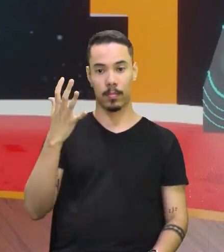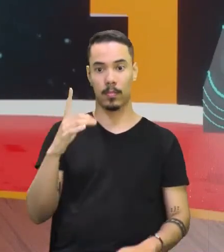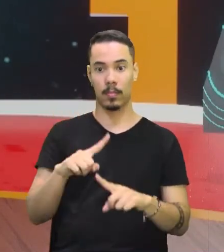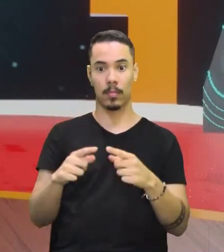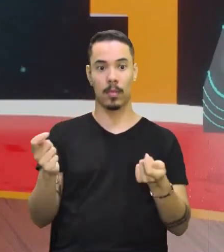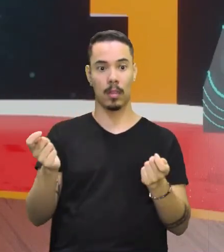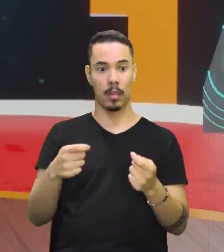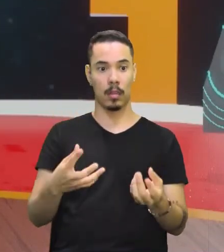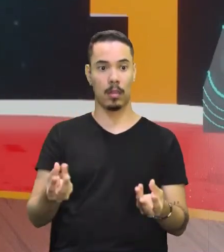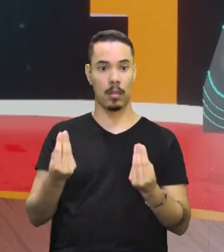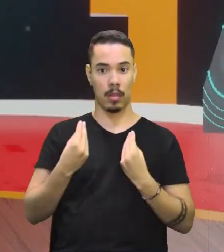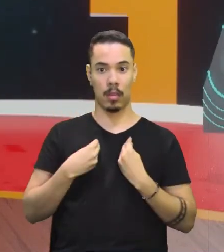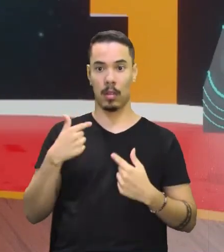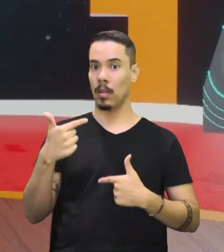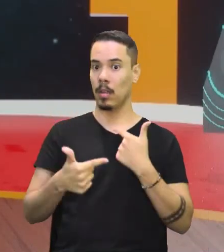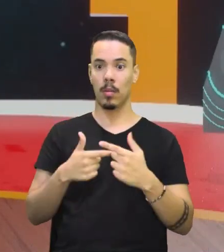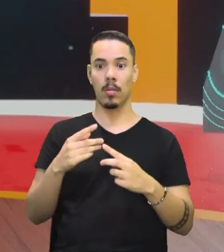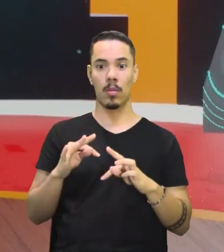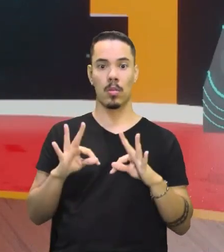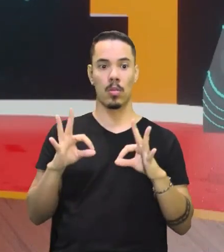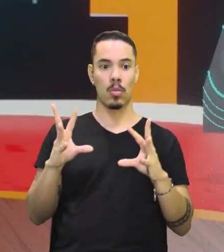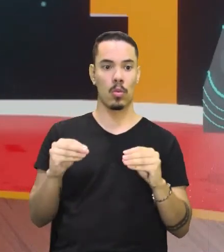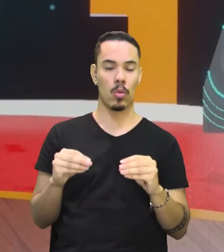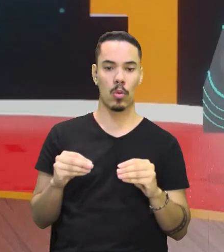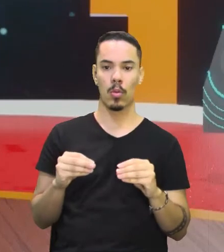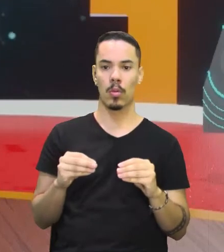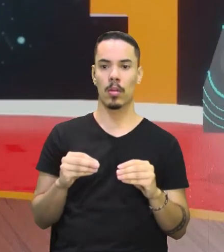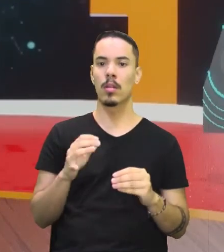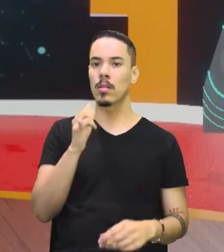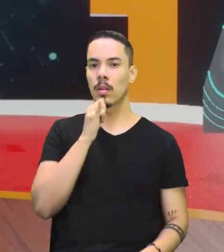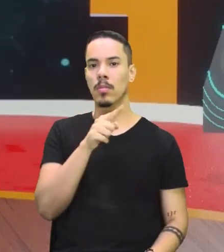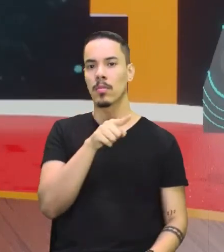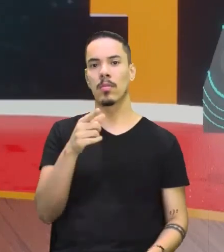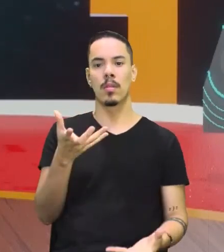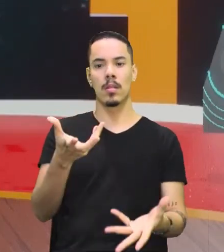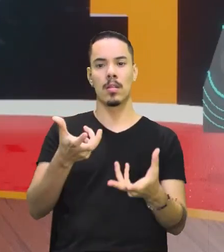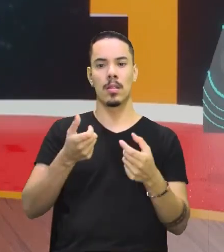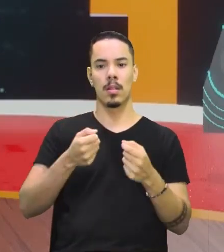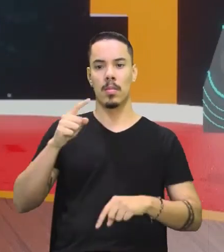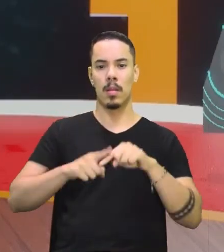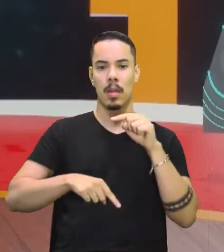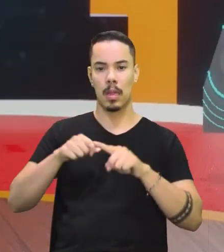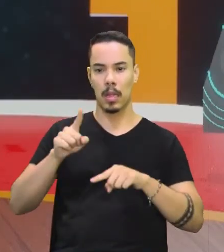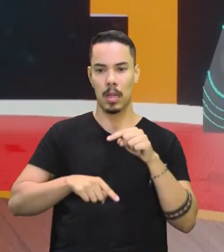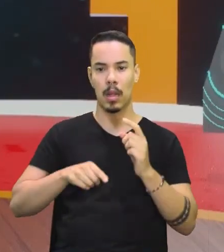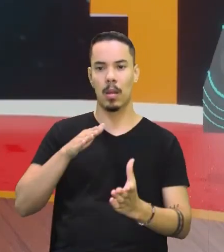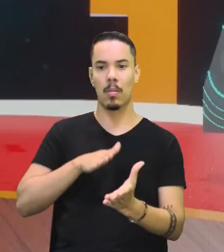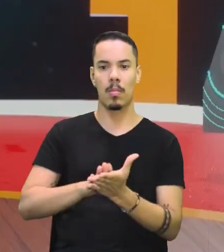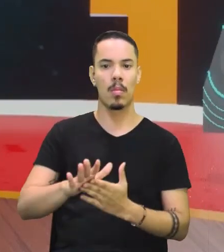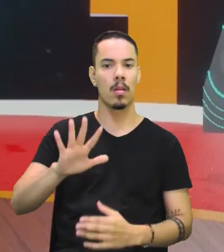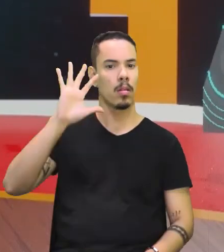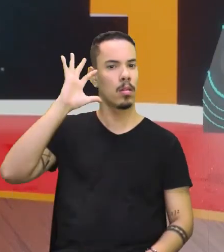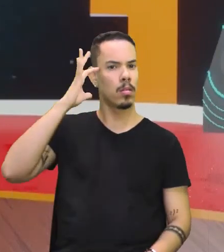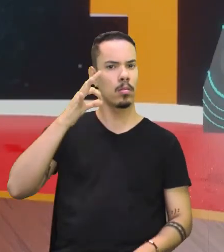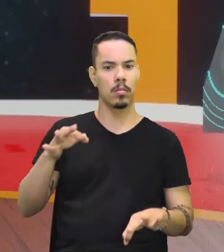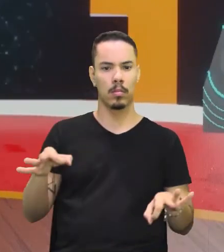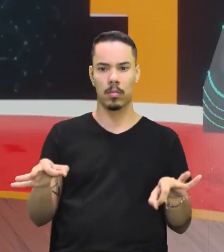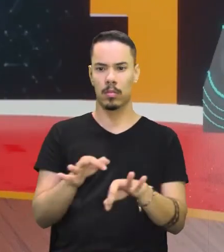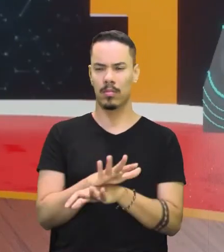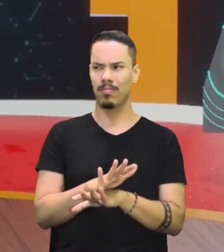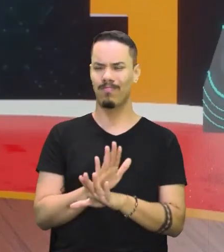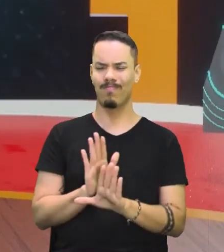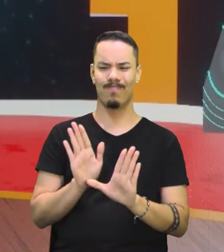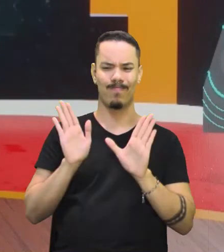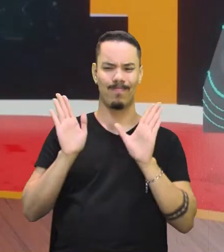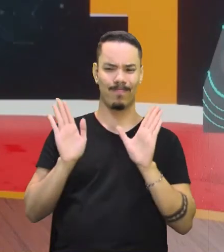para a gente, tudo no surgir. Vocês receberiam material aí impresso, tal, com a resolução pronta lá. Só